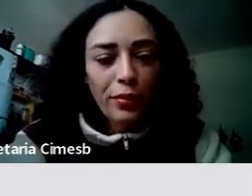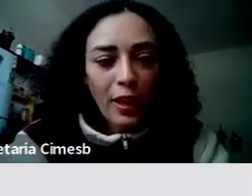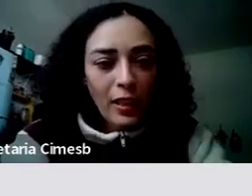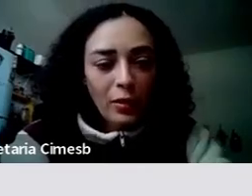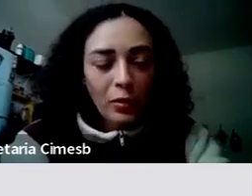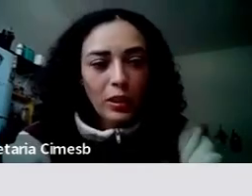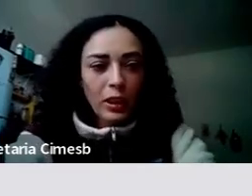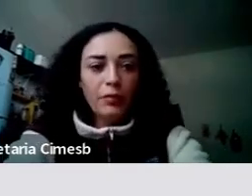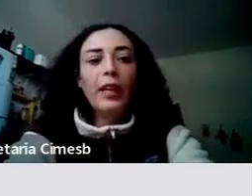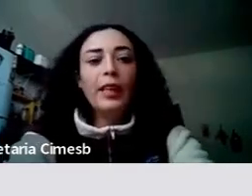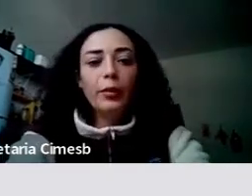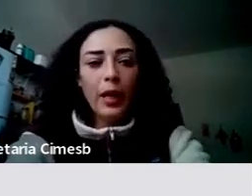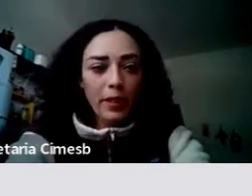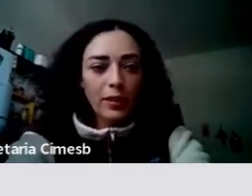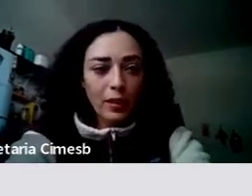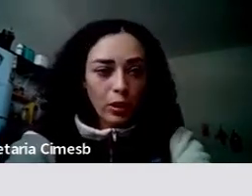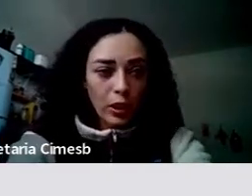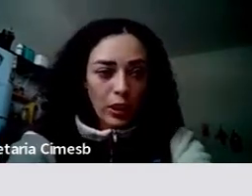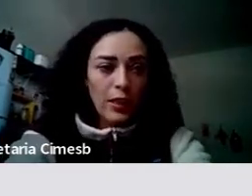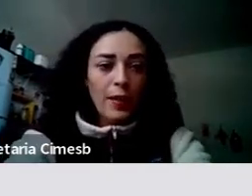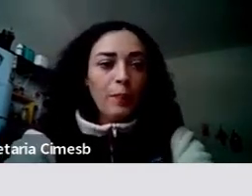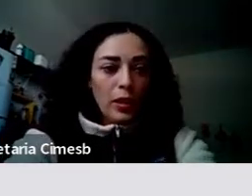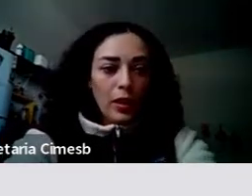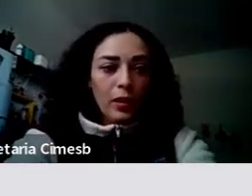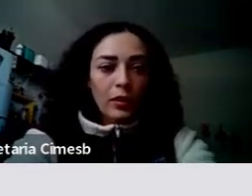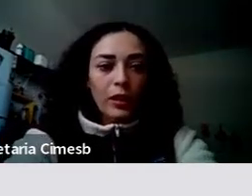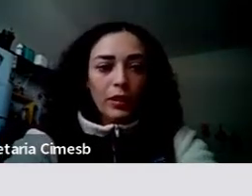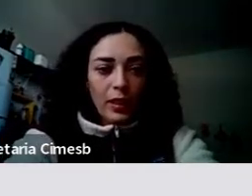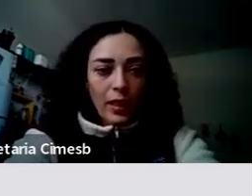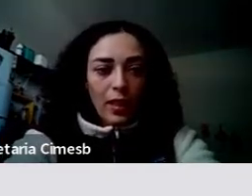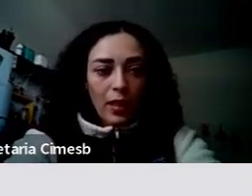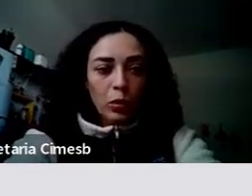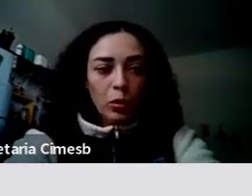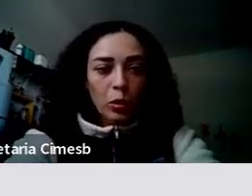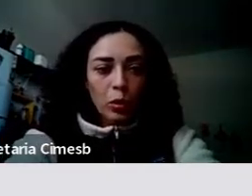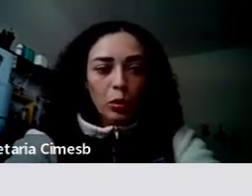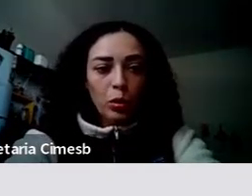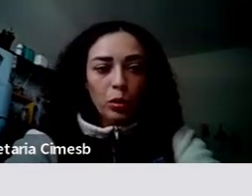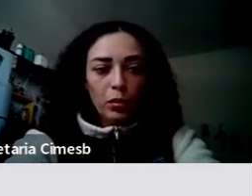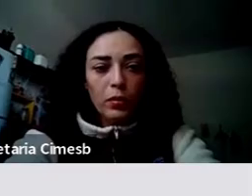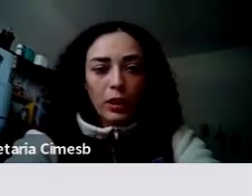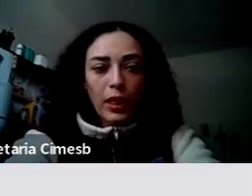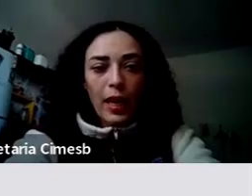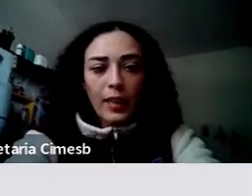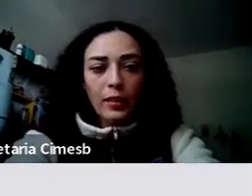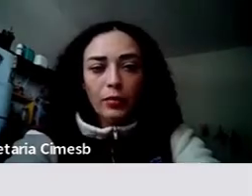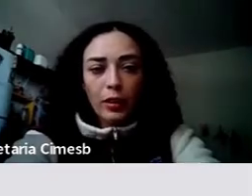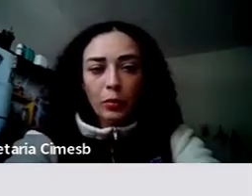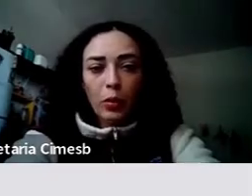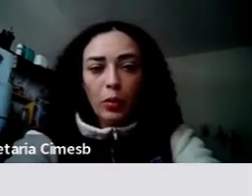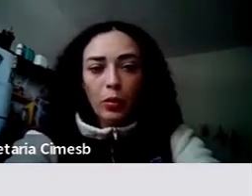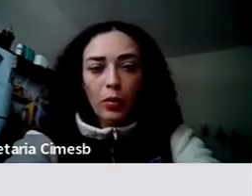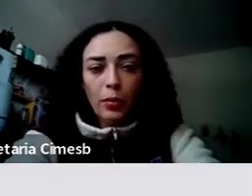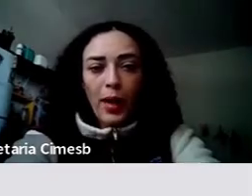simultâneo. Perfeito! A gente vai tocar bastante coisa, já que você tem o curso intermediário,